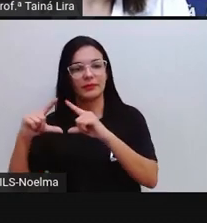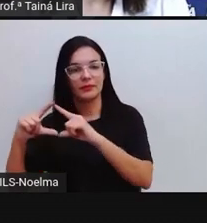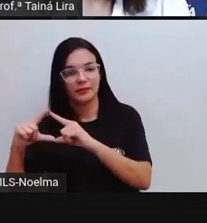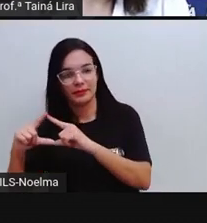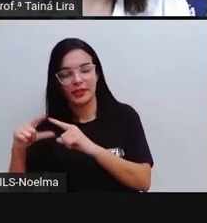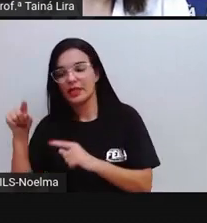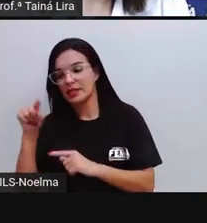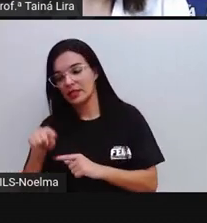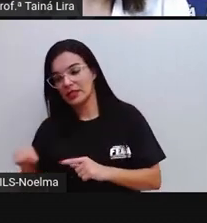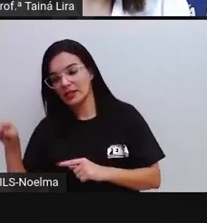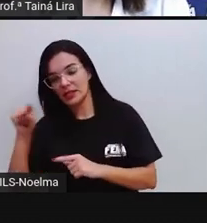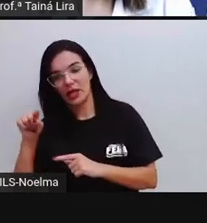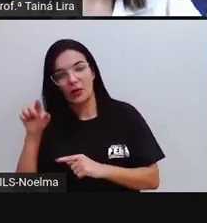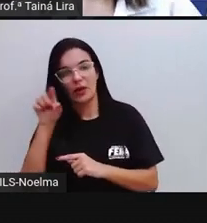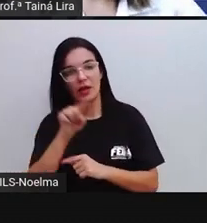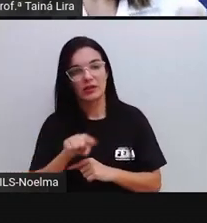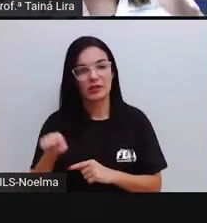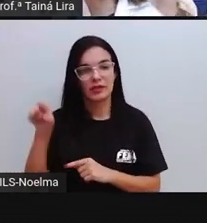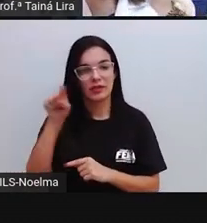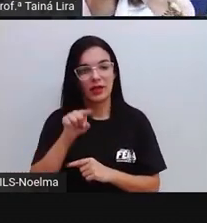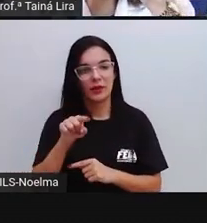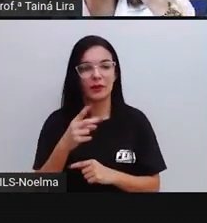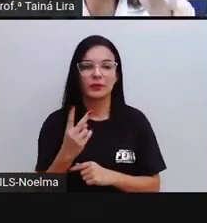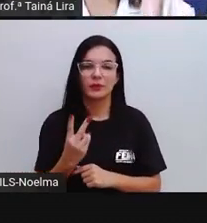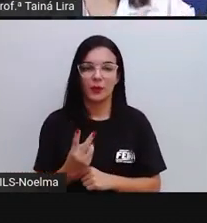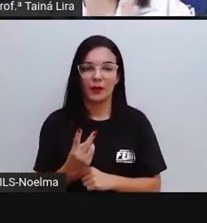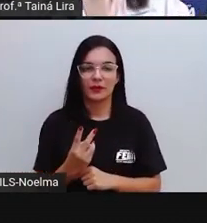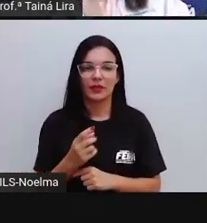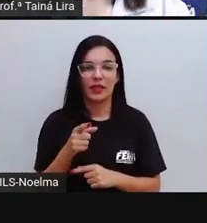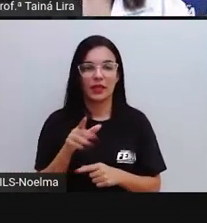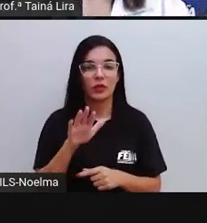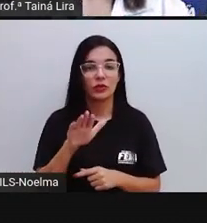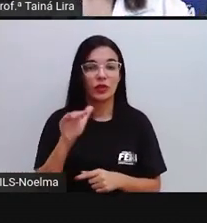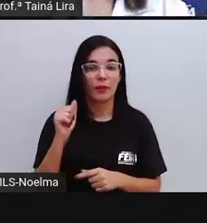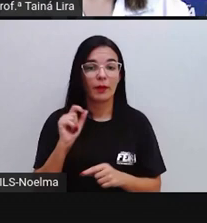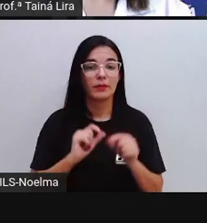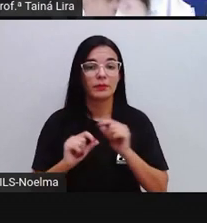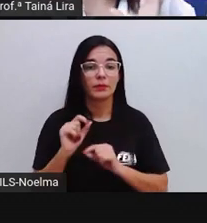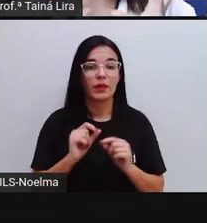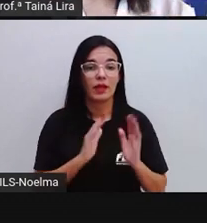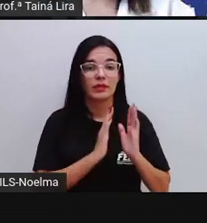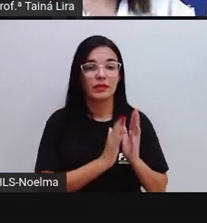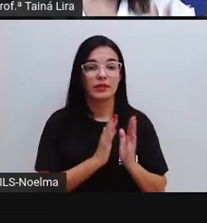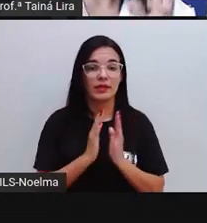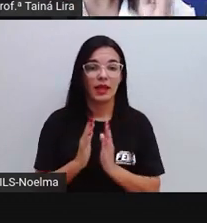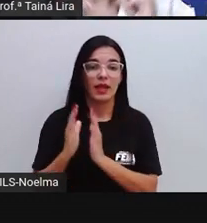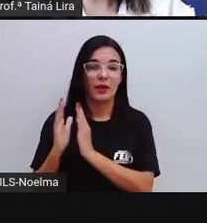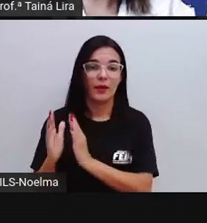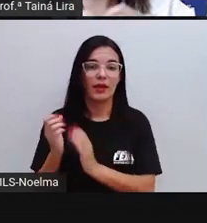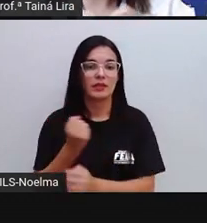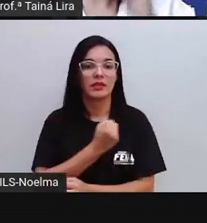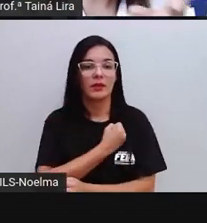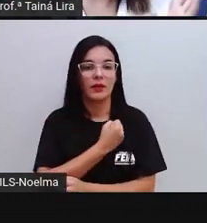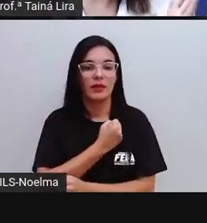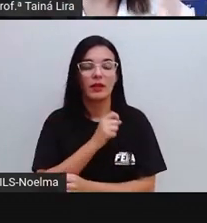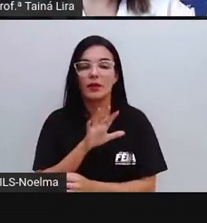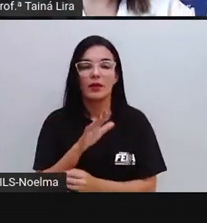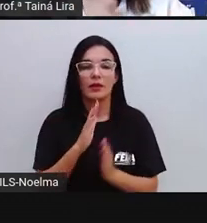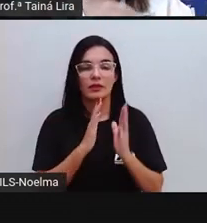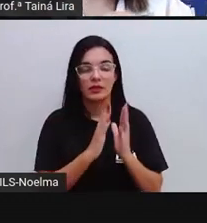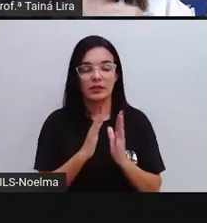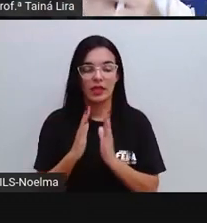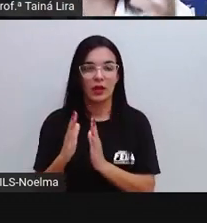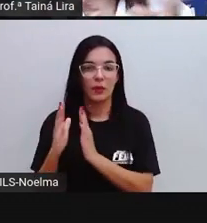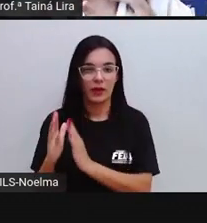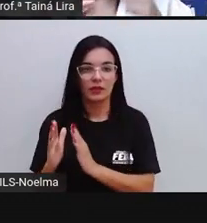Coloquei dois círculos, tá? Nós chamamos, olha lá, segundo ano, de sequência, né?